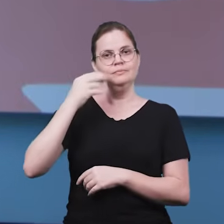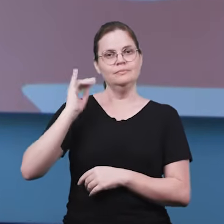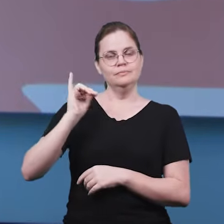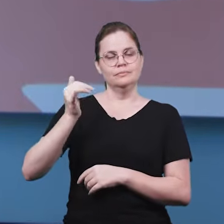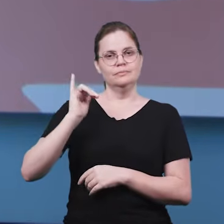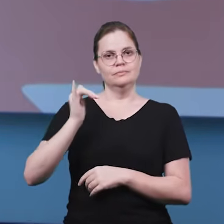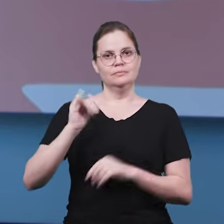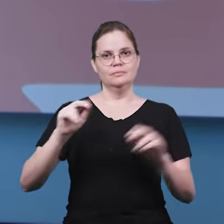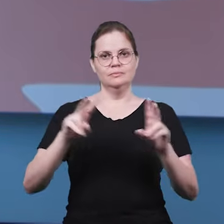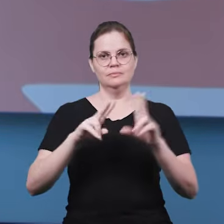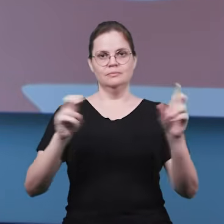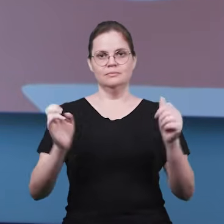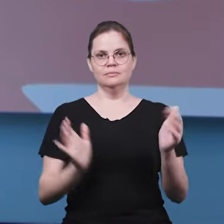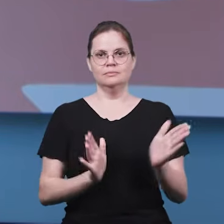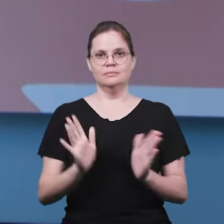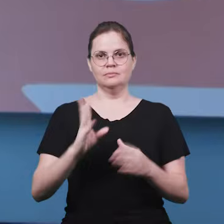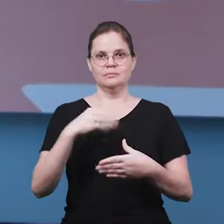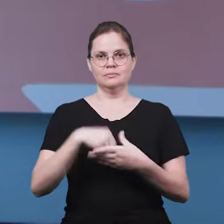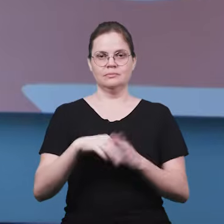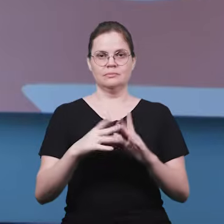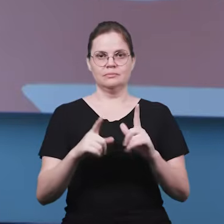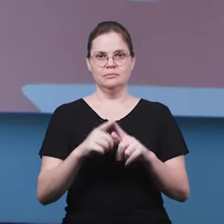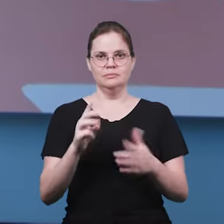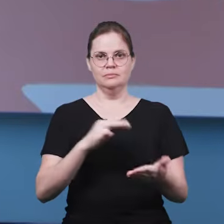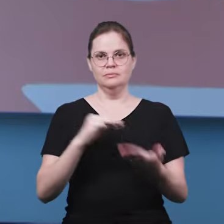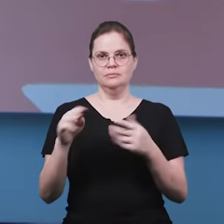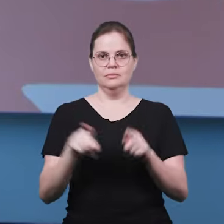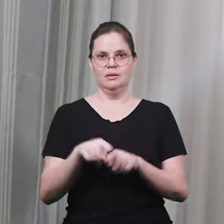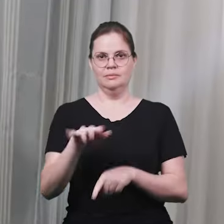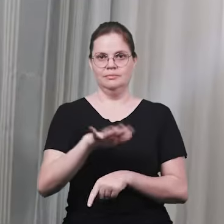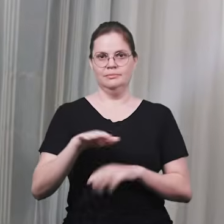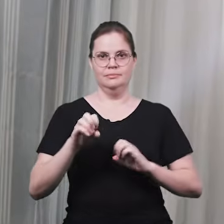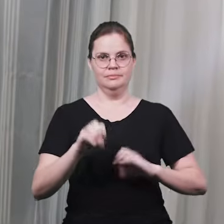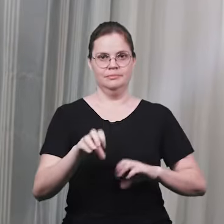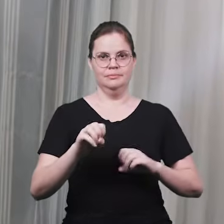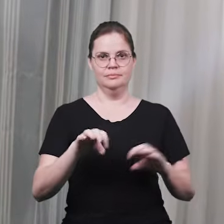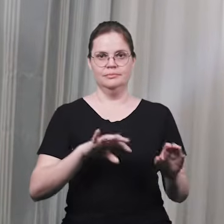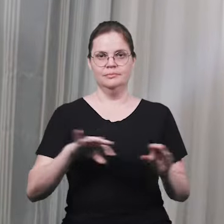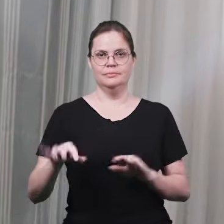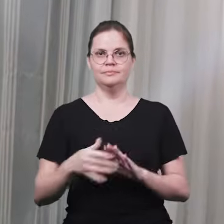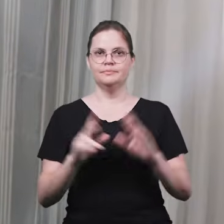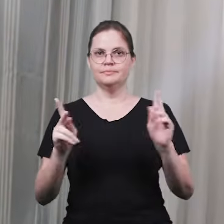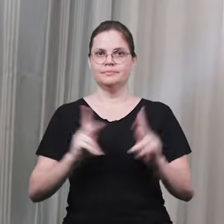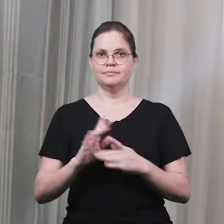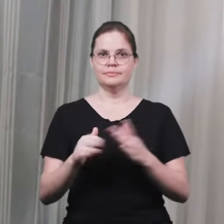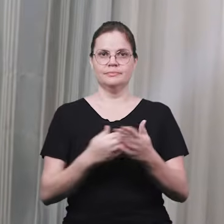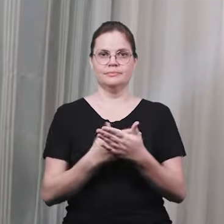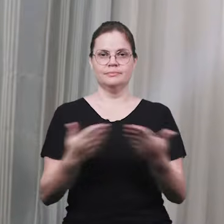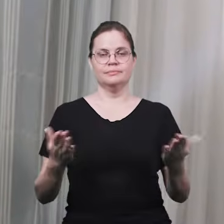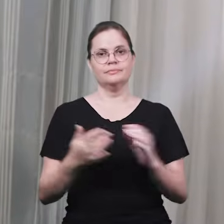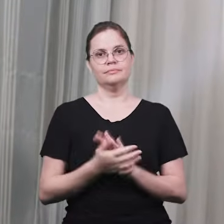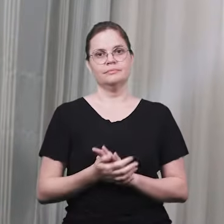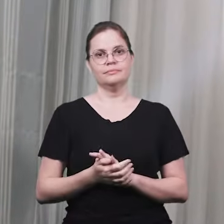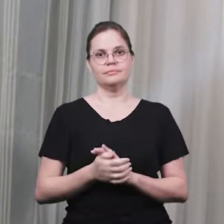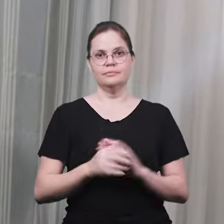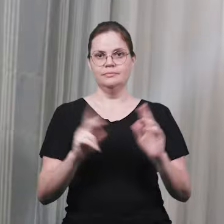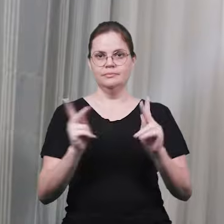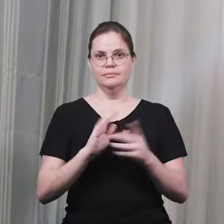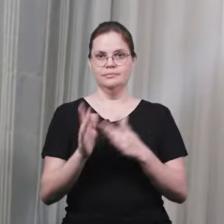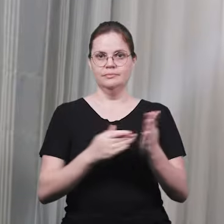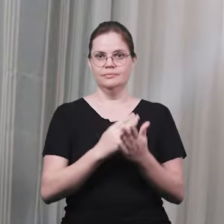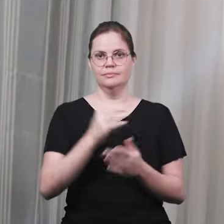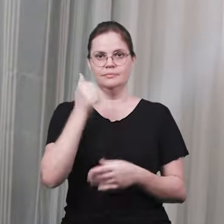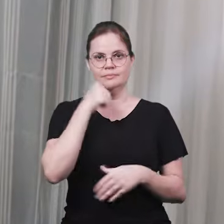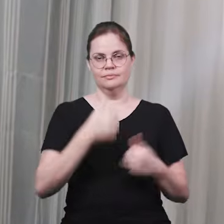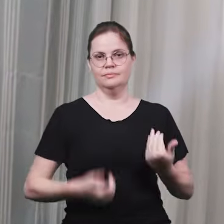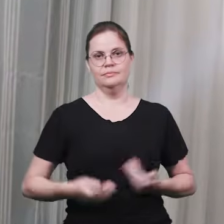com a acessibilidade na igreja e na educação. A paz do Senhor, irmãos, a paz do Senhor, irmã Leonice. Desde já eu agradeço